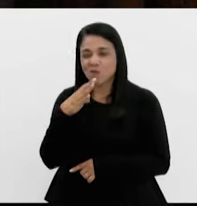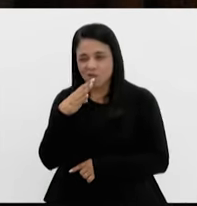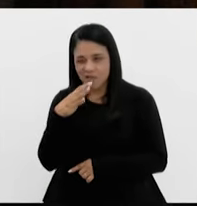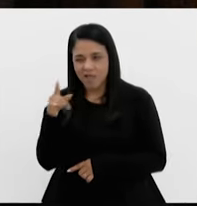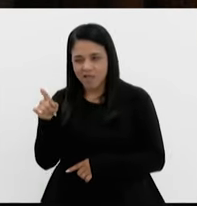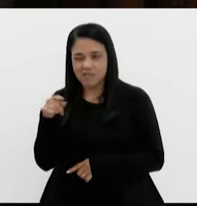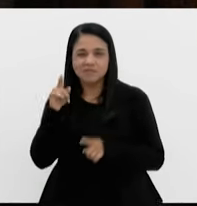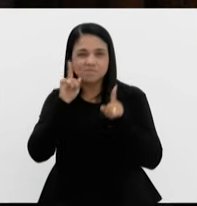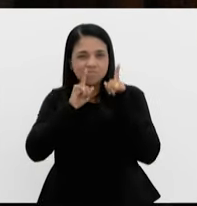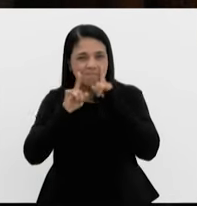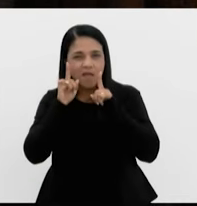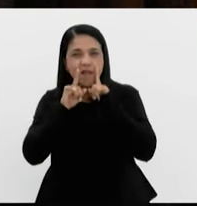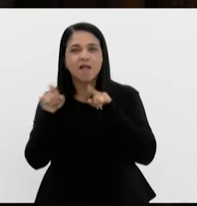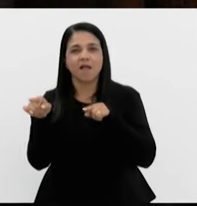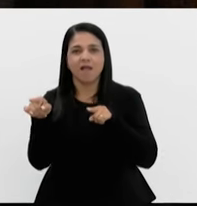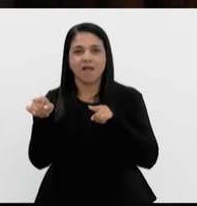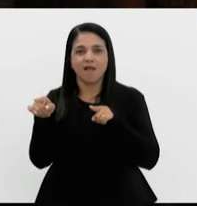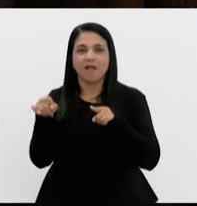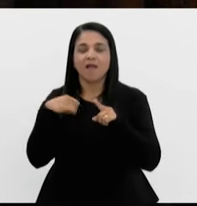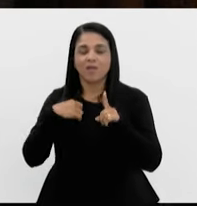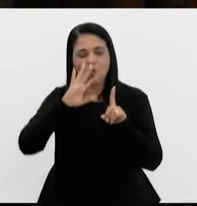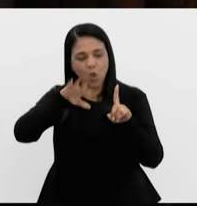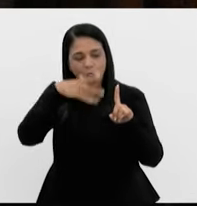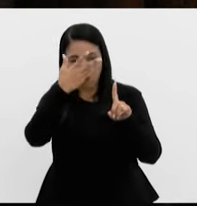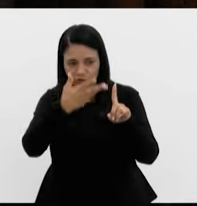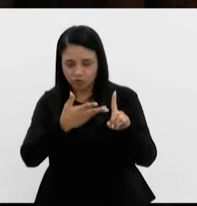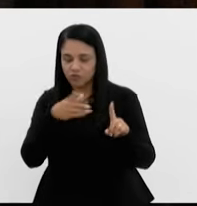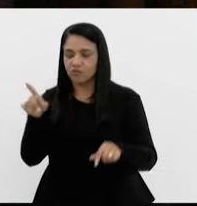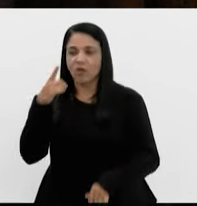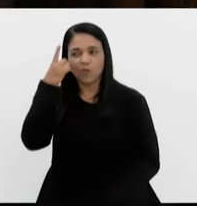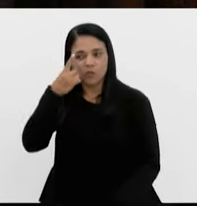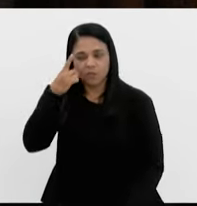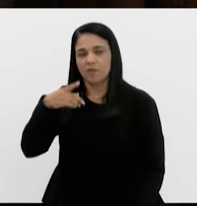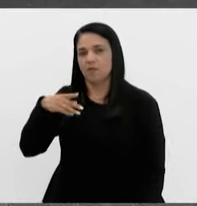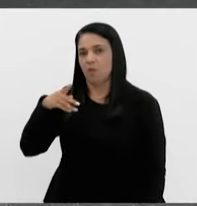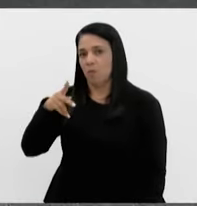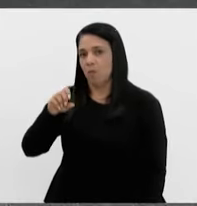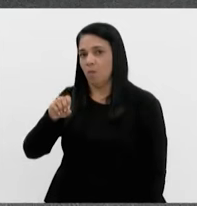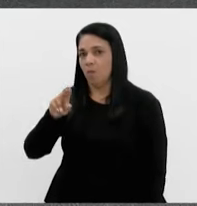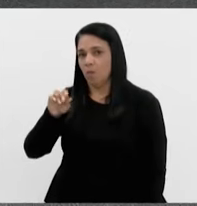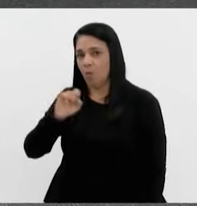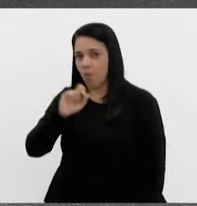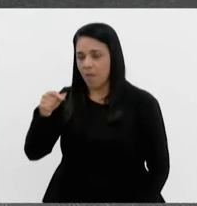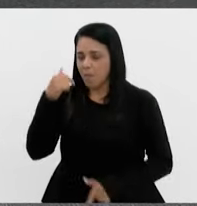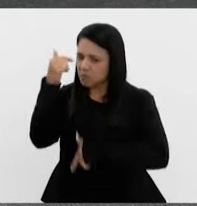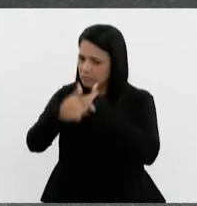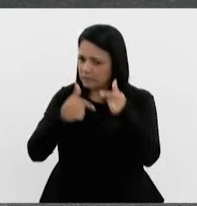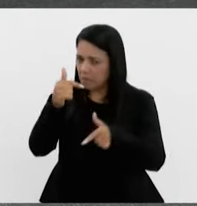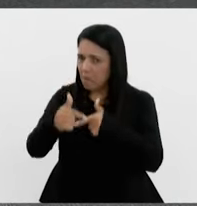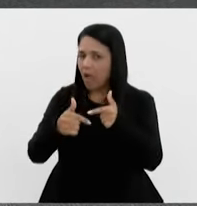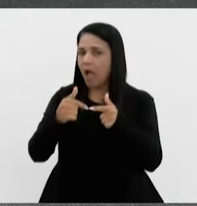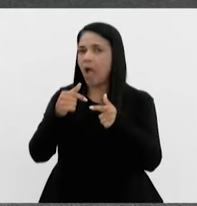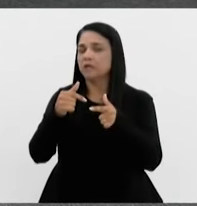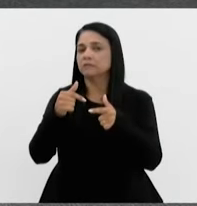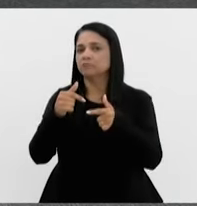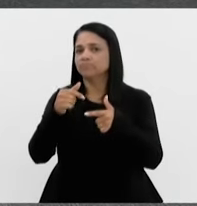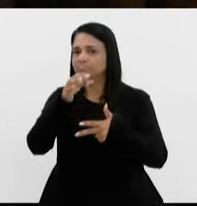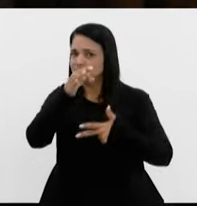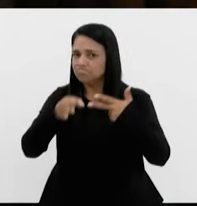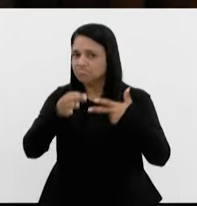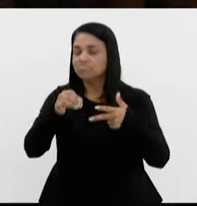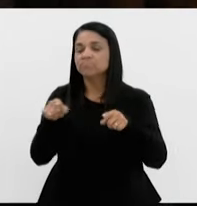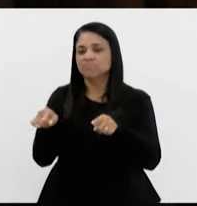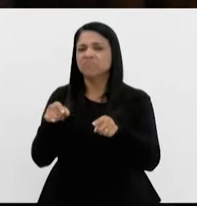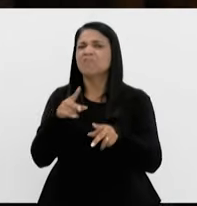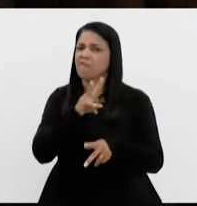a cidade de maric e fica aqui o meu elogio a vossa excelência não só porque é um irmão mas pelo seu trabalho paramentar que levou e vai levar essa